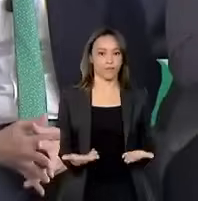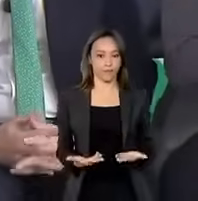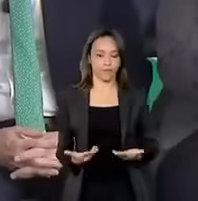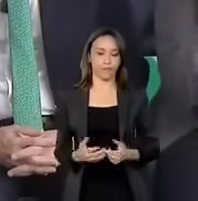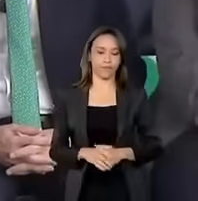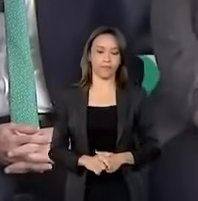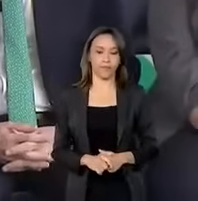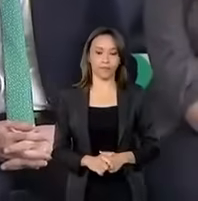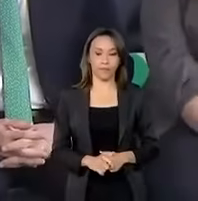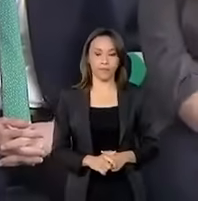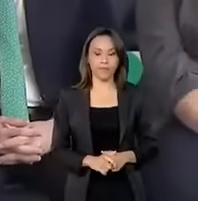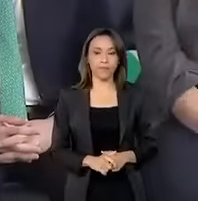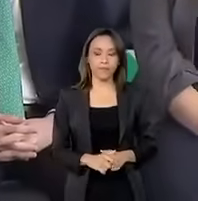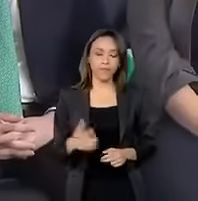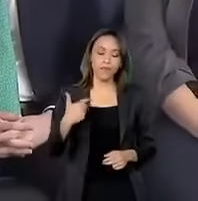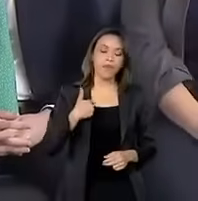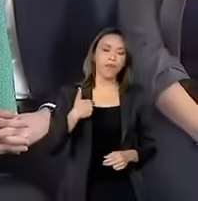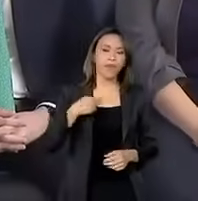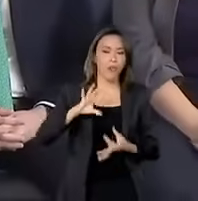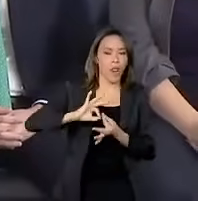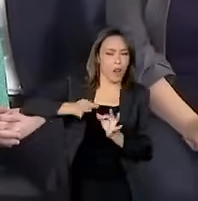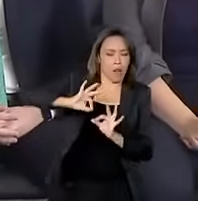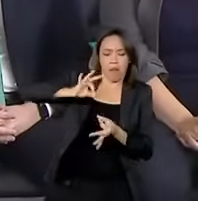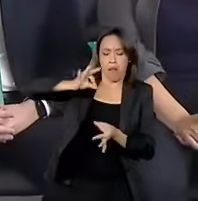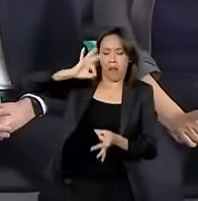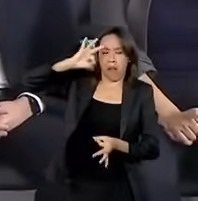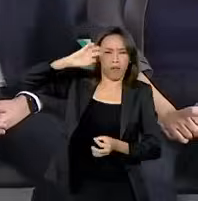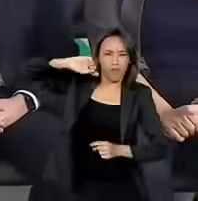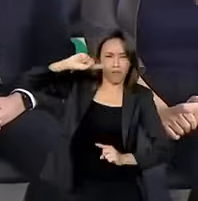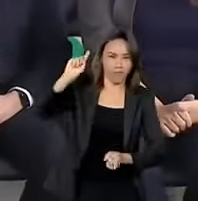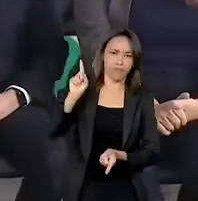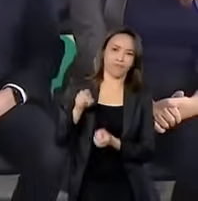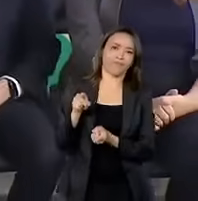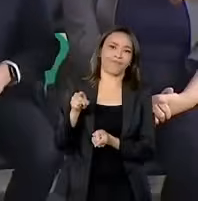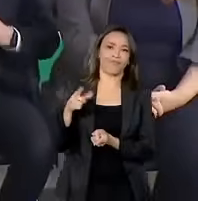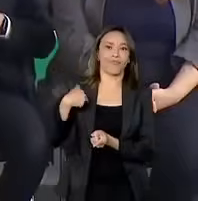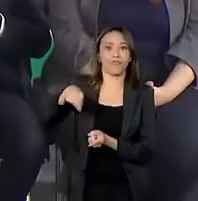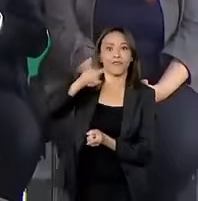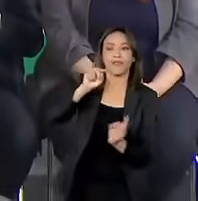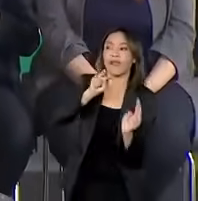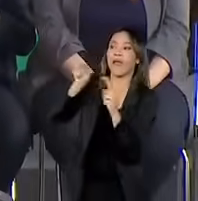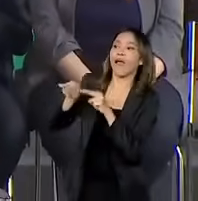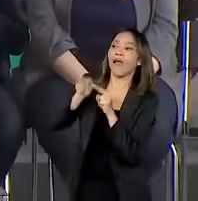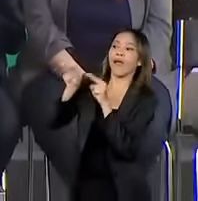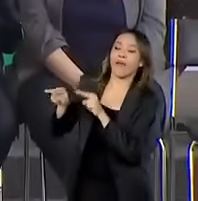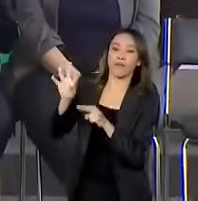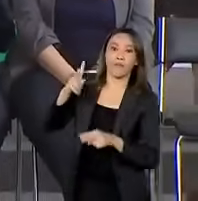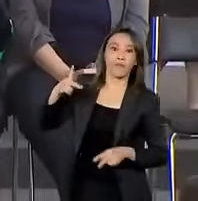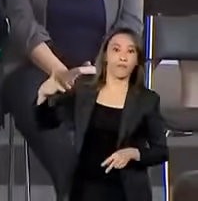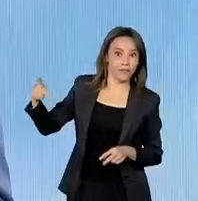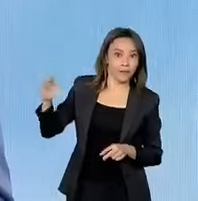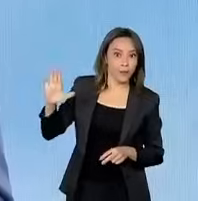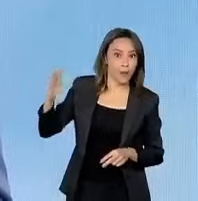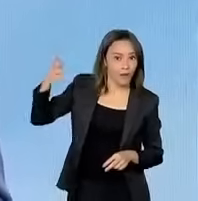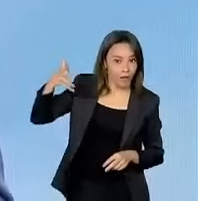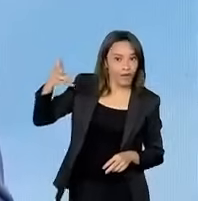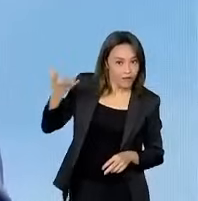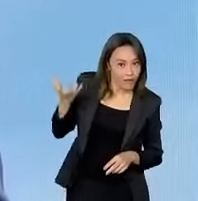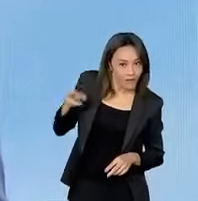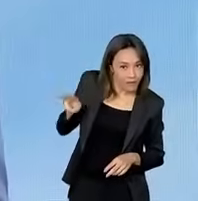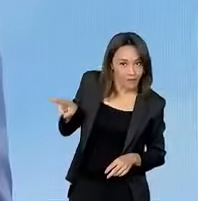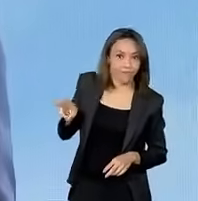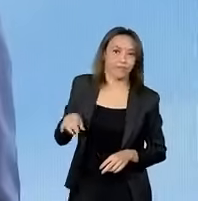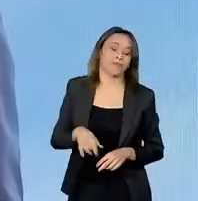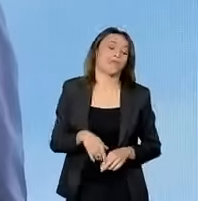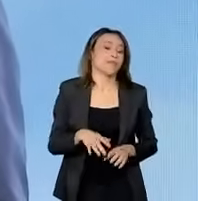Eu quero ser breve para a gente ouvir o presidente Lula, mas dizer que